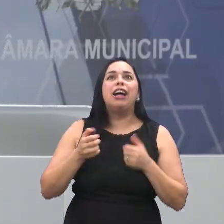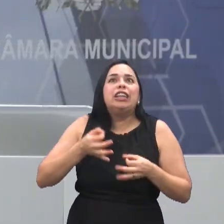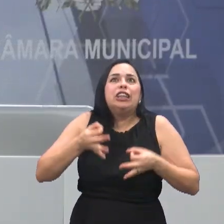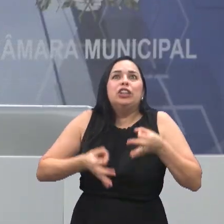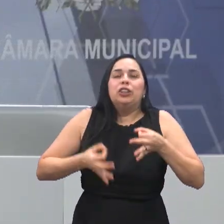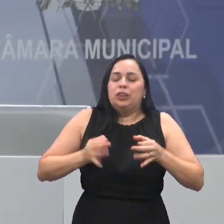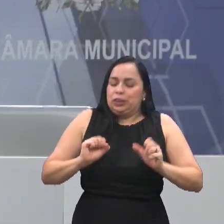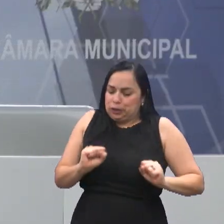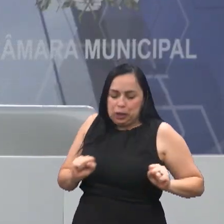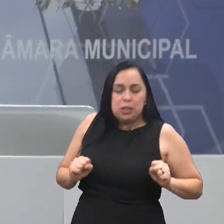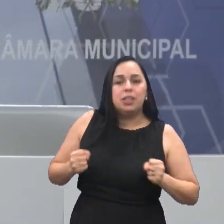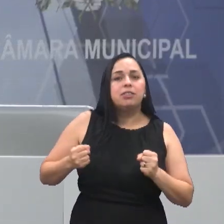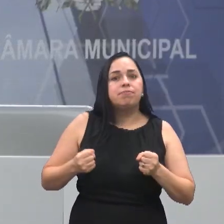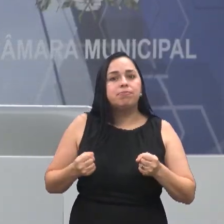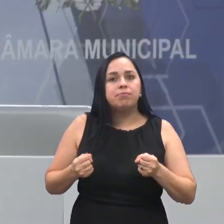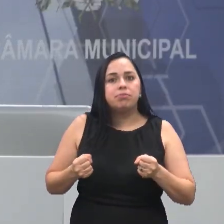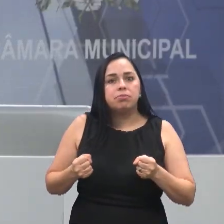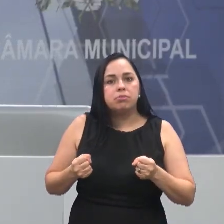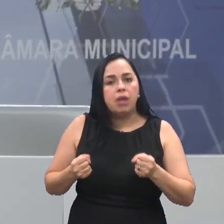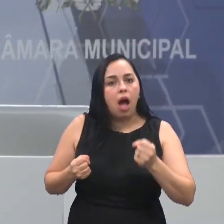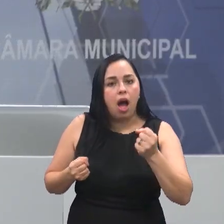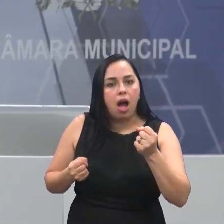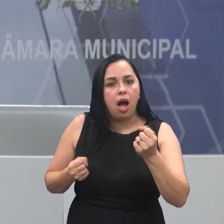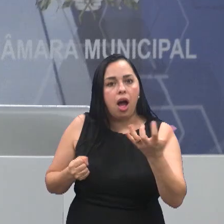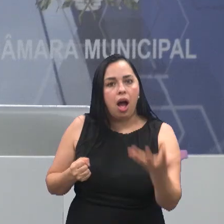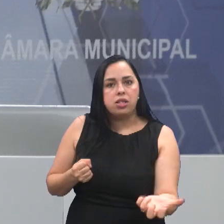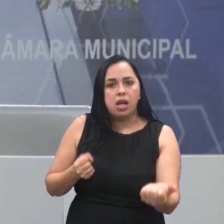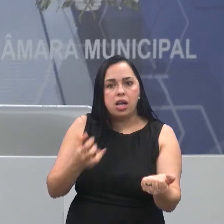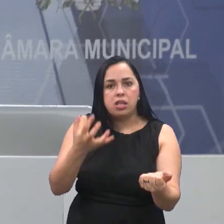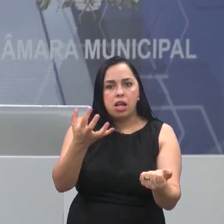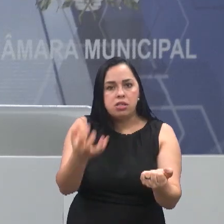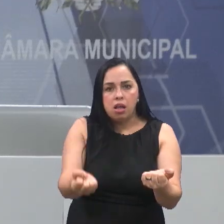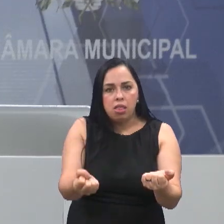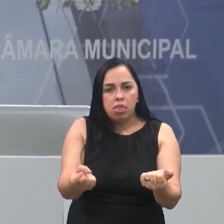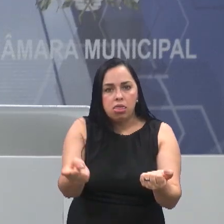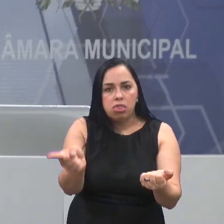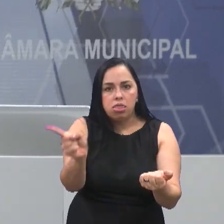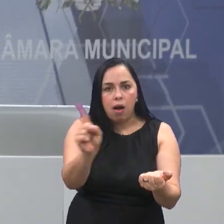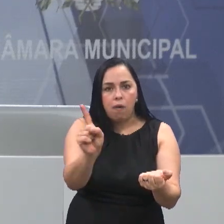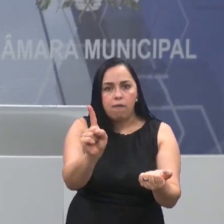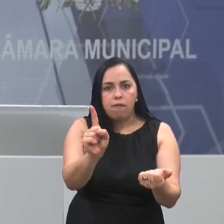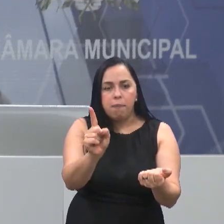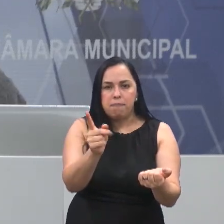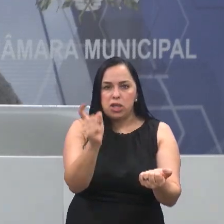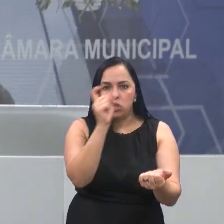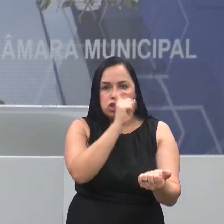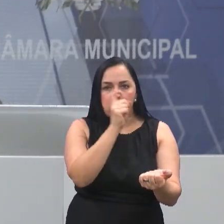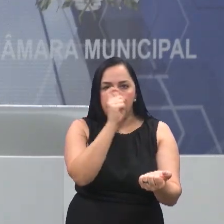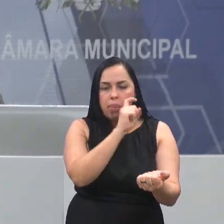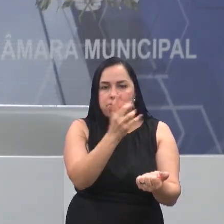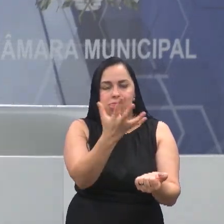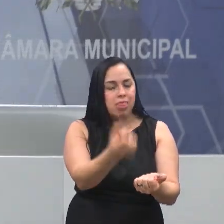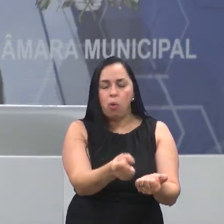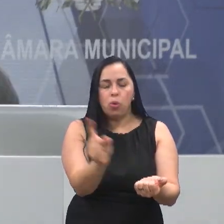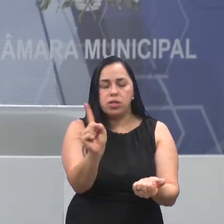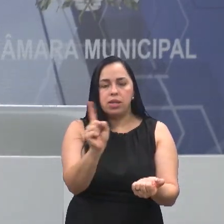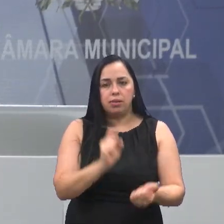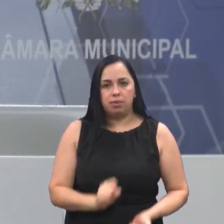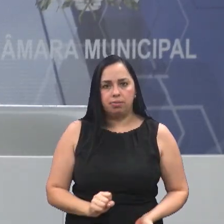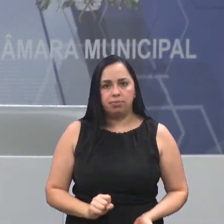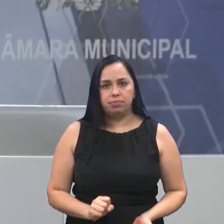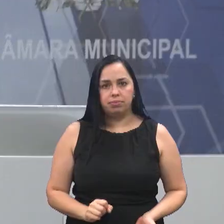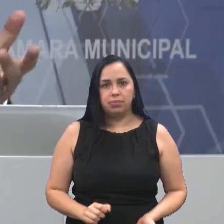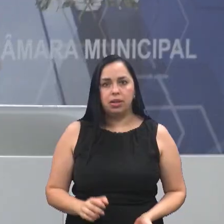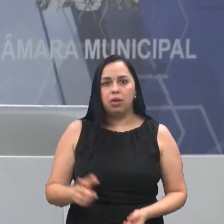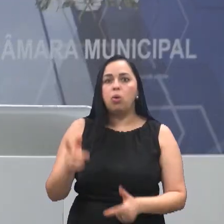alma, eu não aceito que tergiversem com a verdade. E eu vou até dizer para Vossa Excelência quando que o meu problema com Vossa Excelência